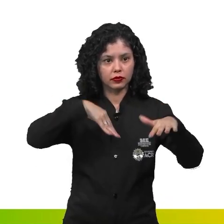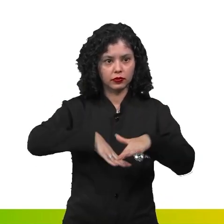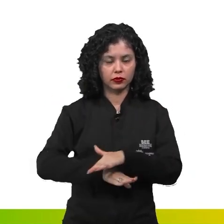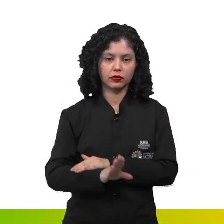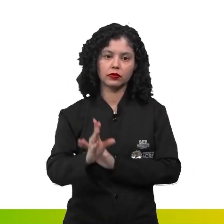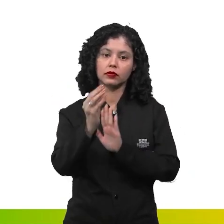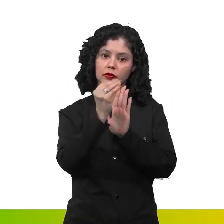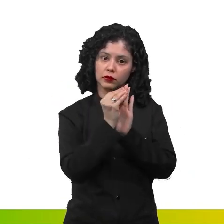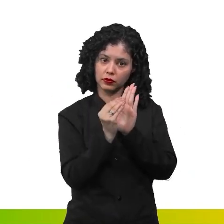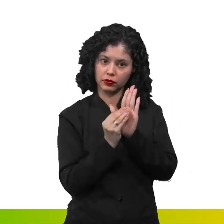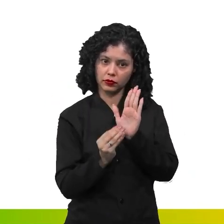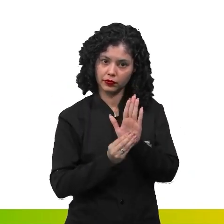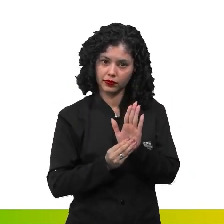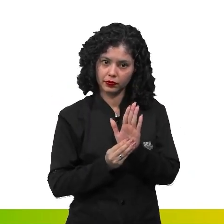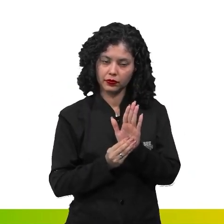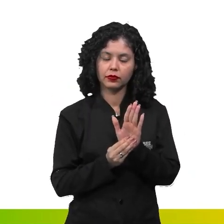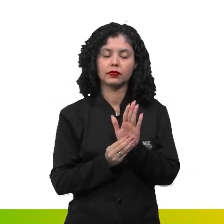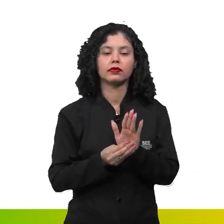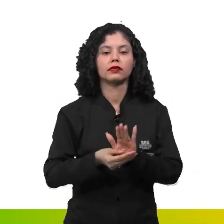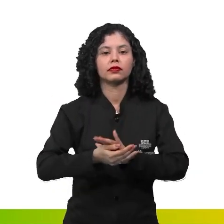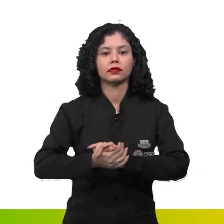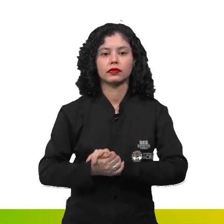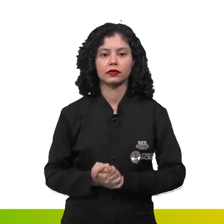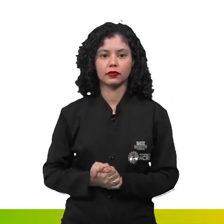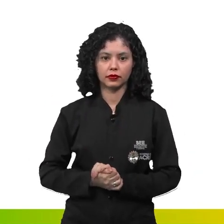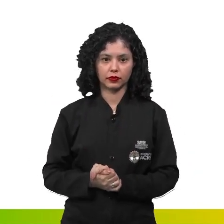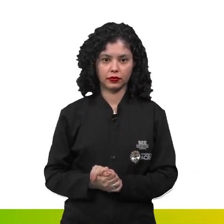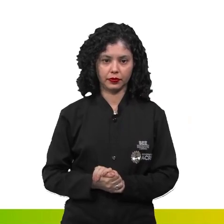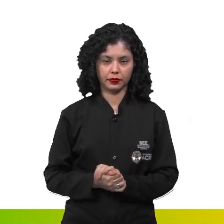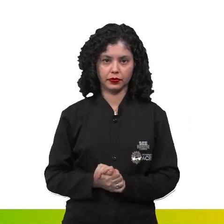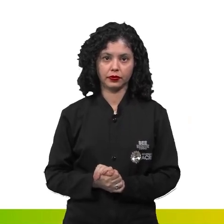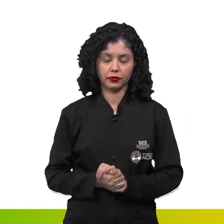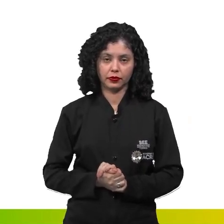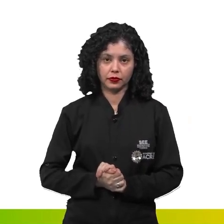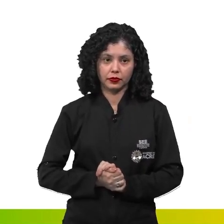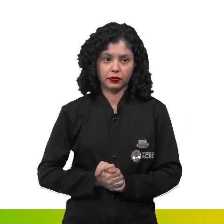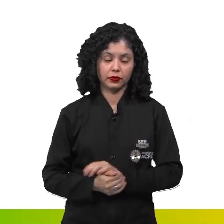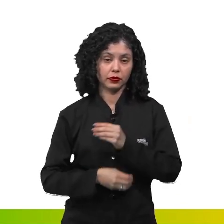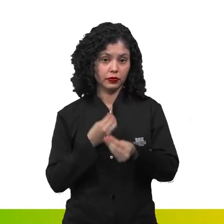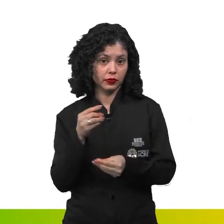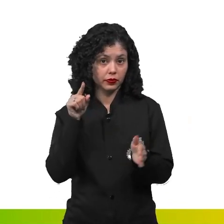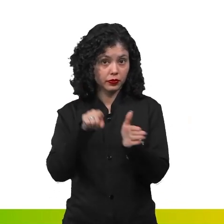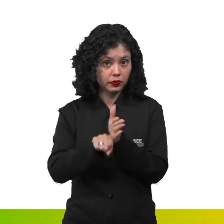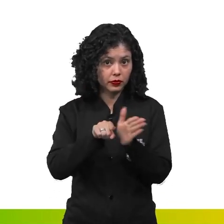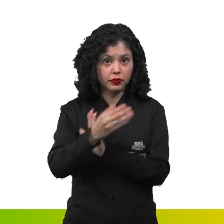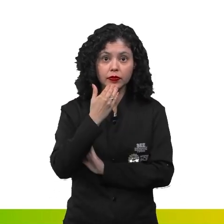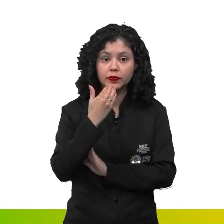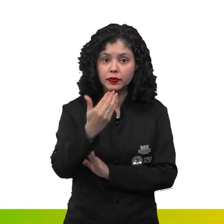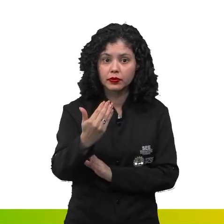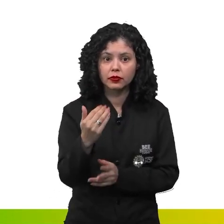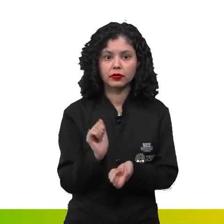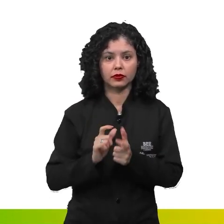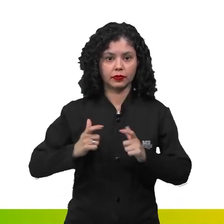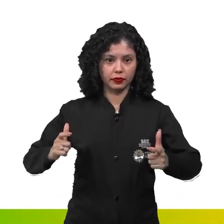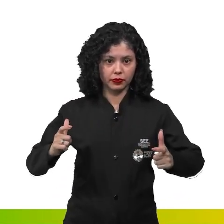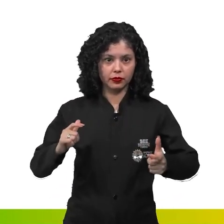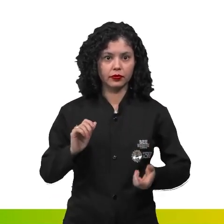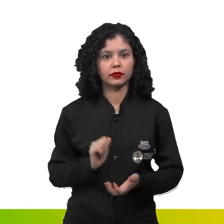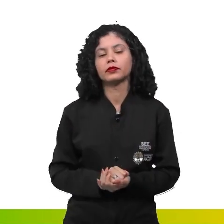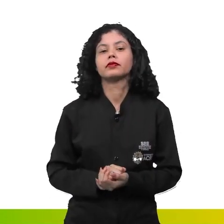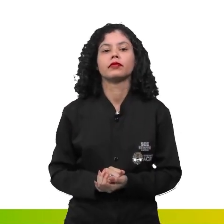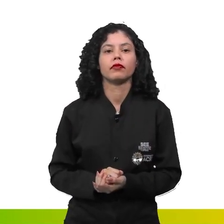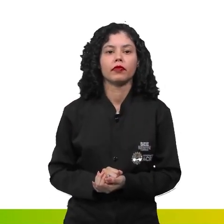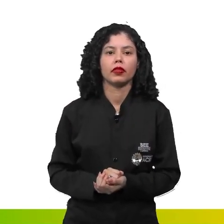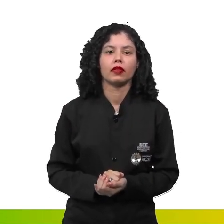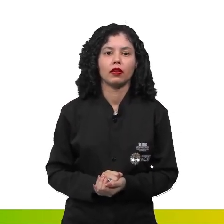maior capacidade de armazenamento de dados? Como a questão ela está pedindo a maior,